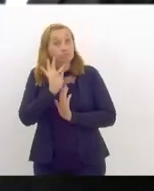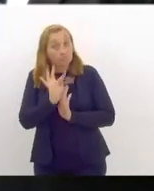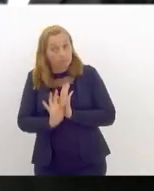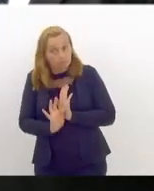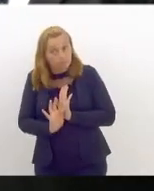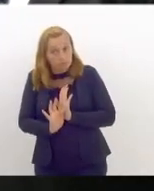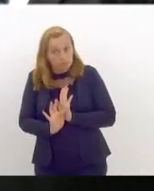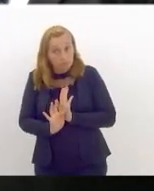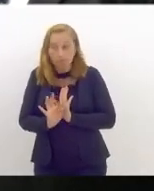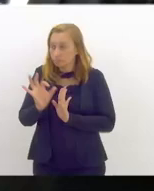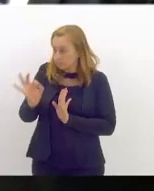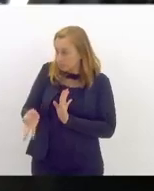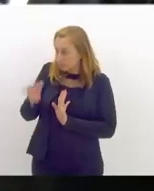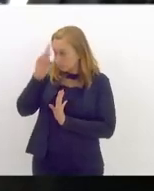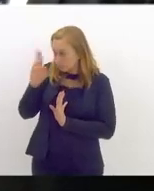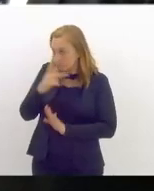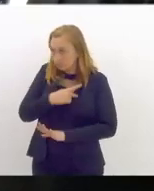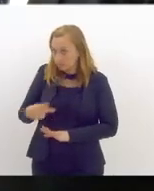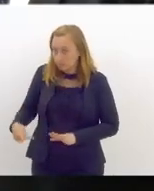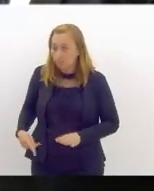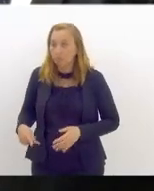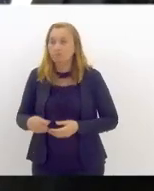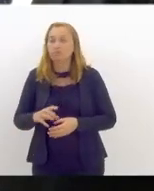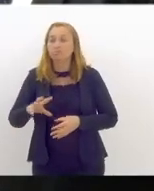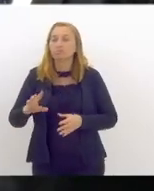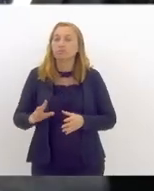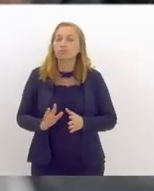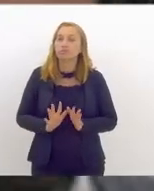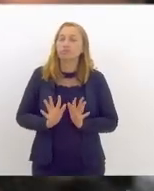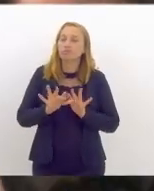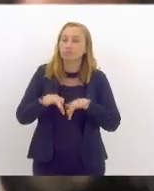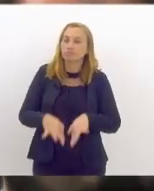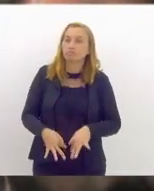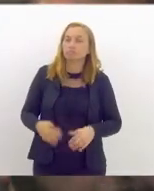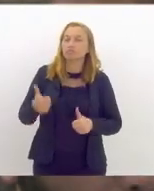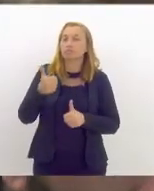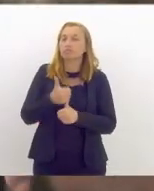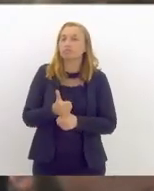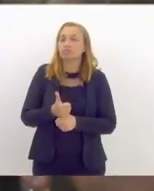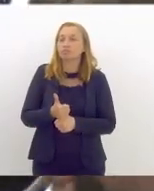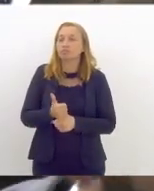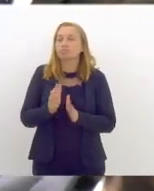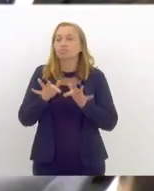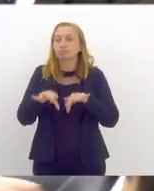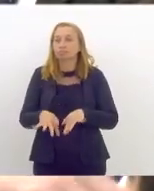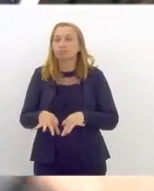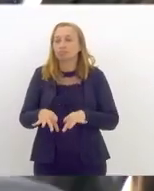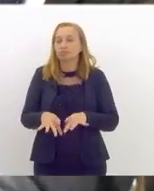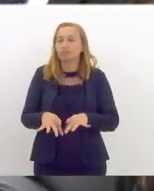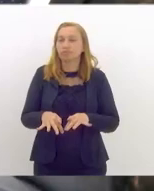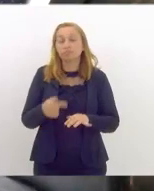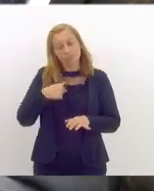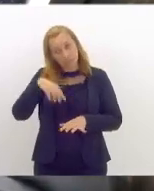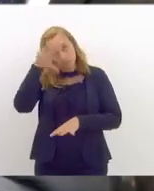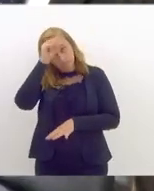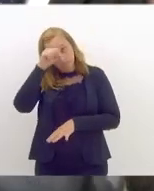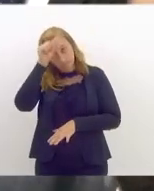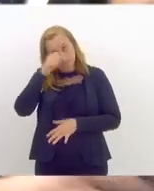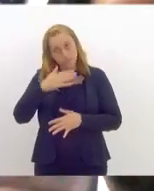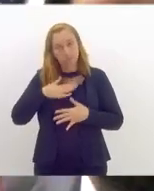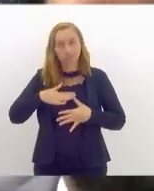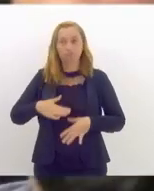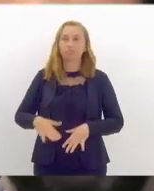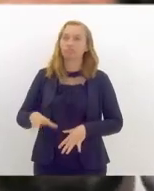certo senhor presidente concluindo por substitutivo como forma final tô aprendendo devagarização